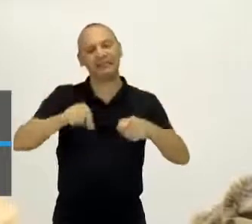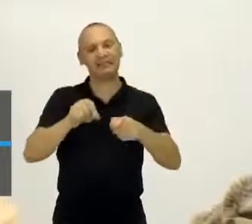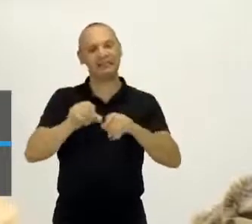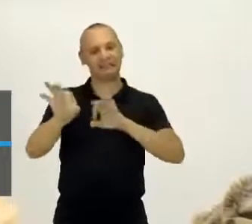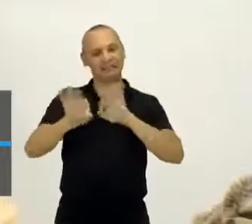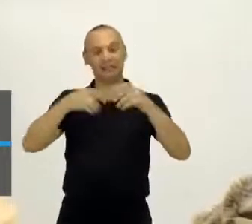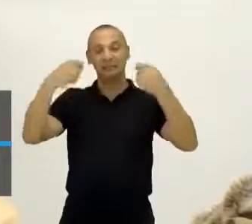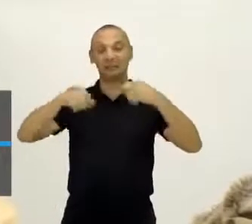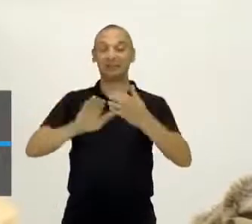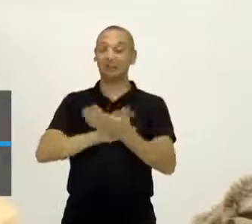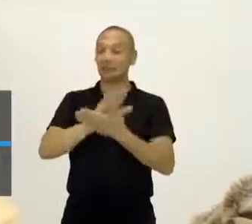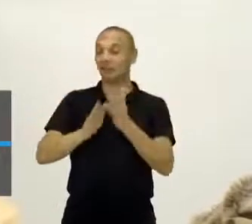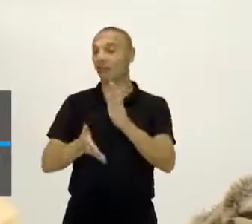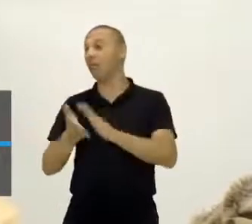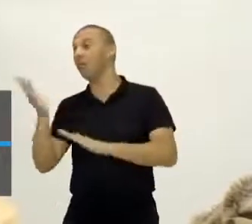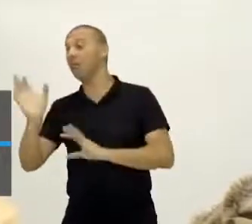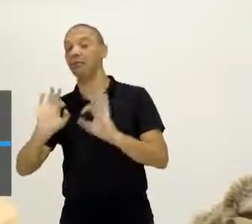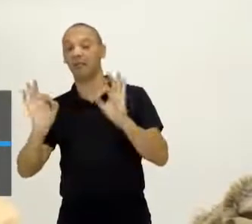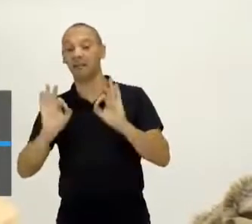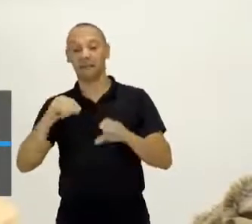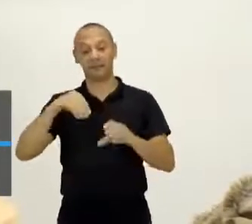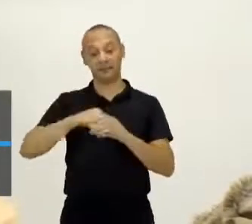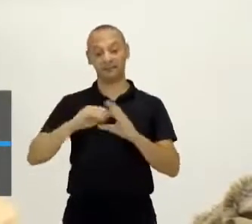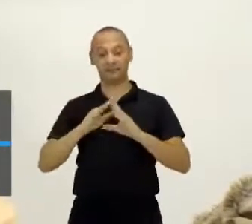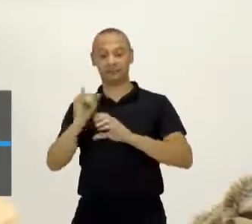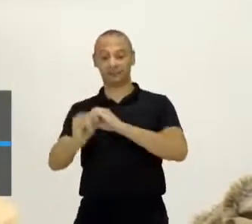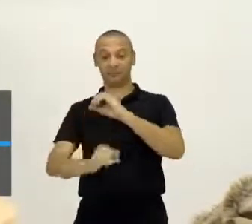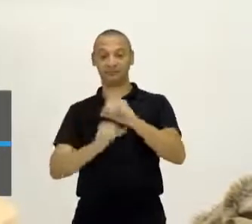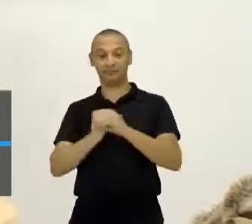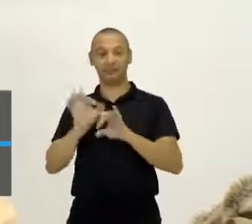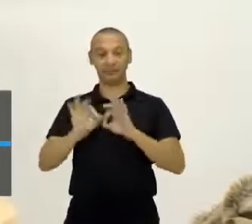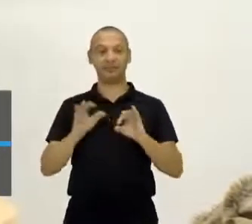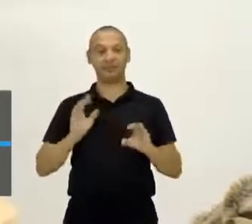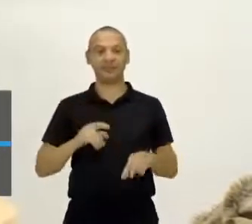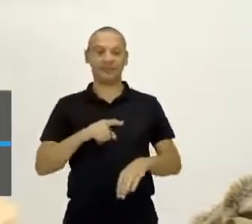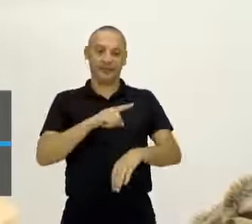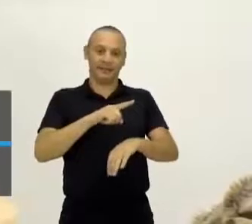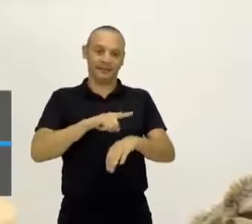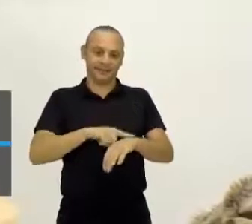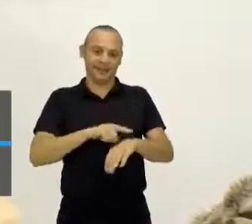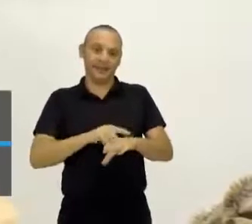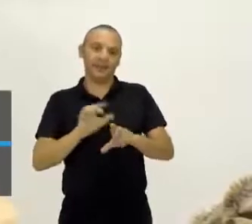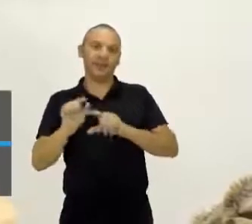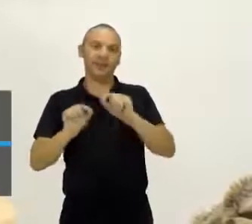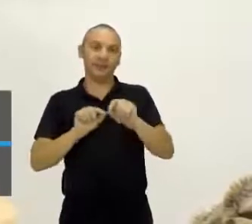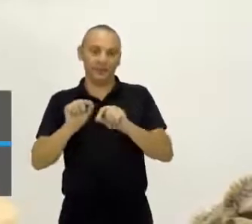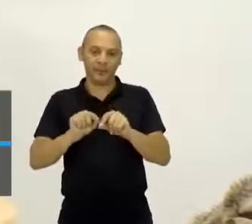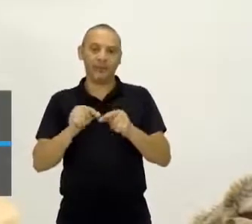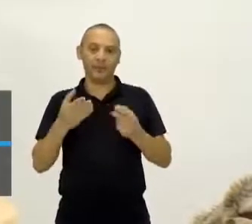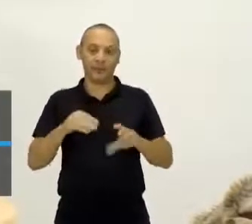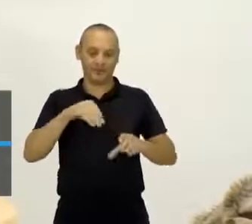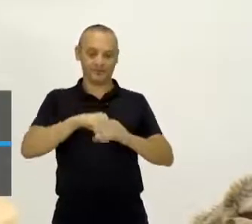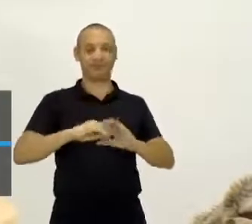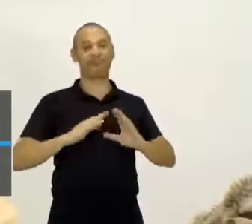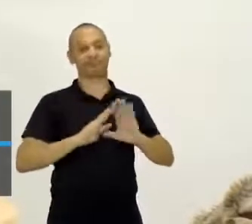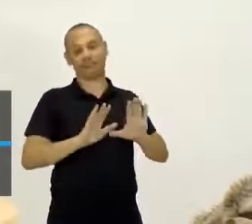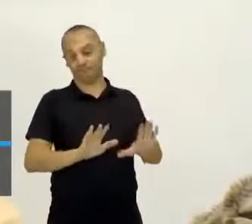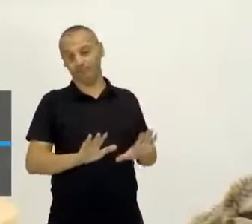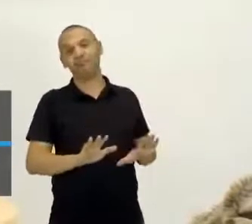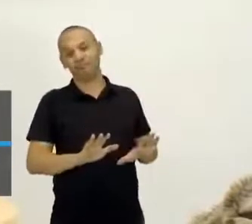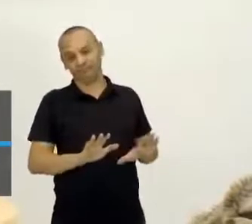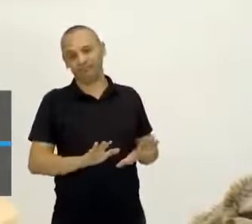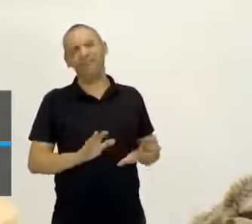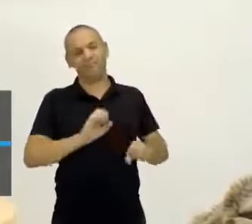sem precisar sair, no sentido assim, a gente acaba ficando mais tempo, né? Falo preso dentro de casa, né? Tudo bem que